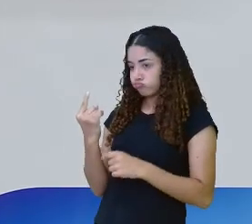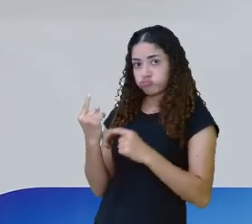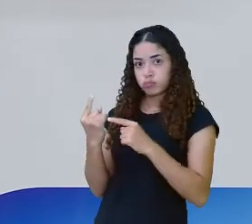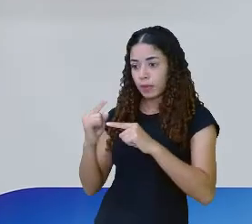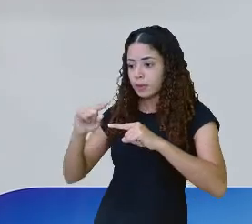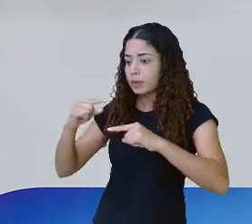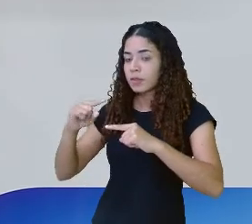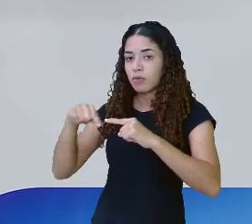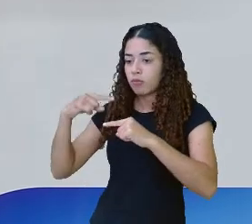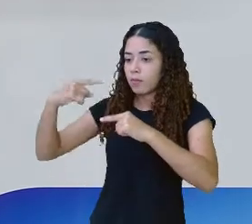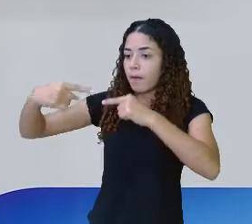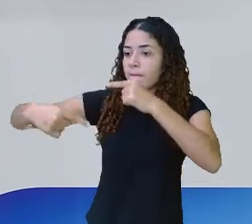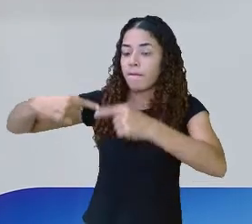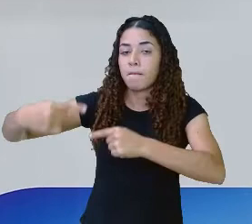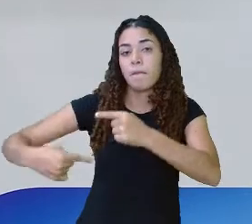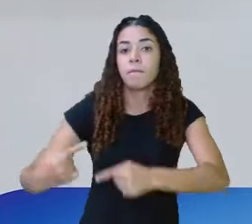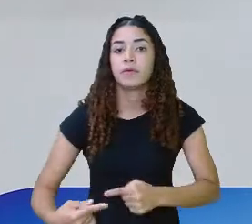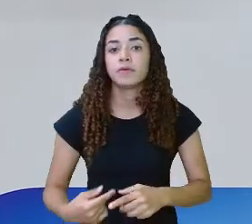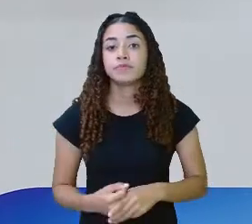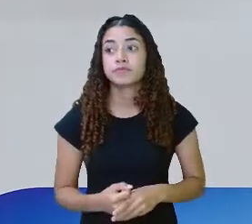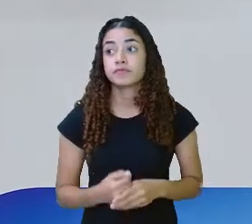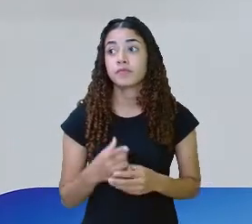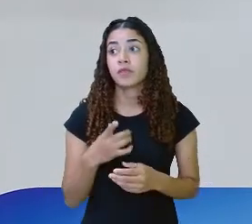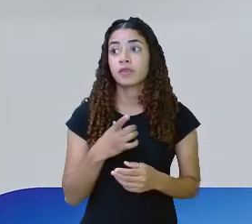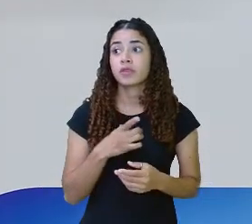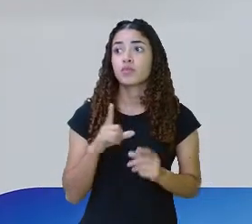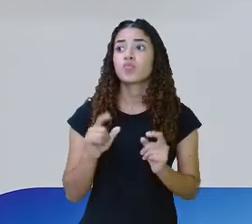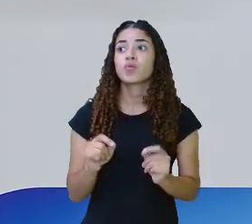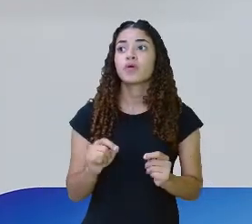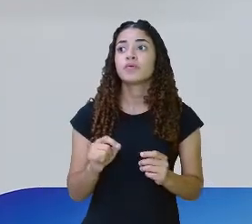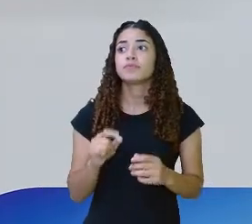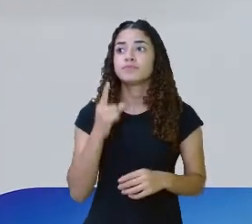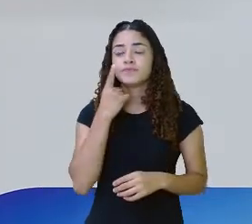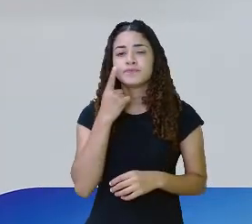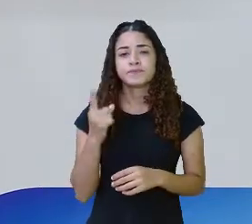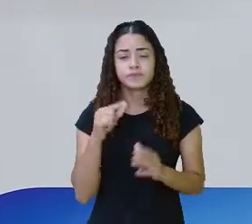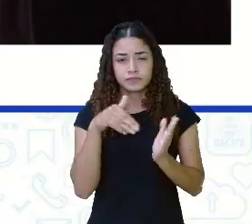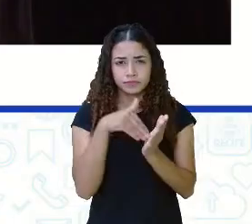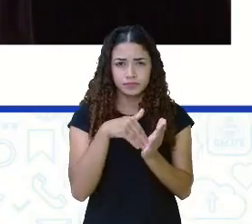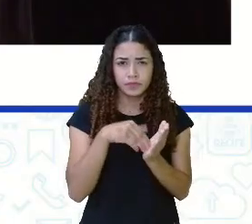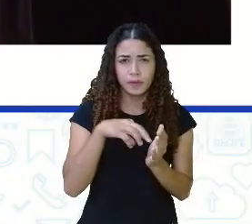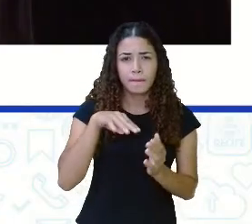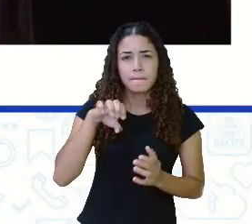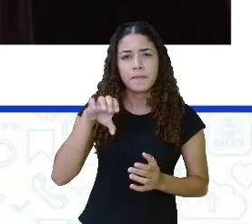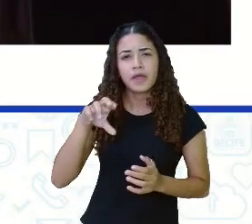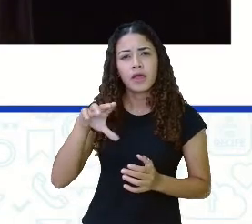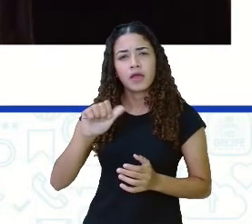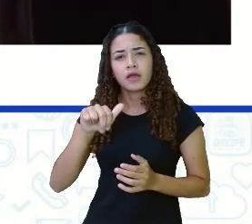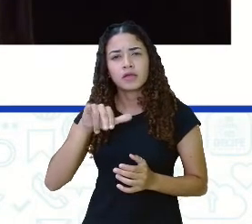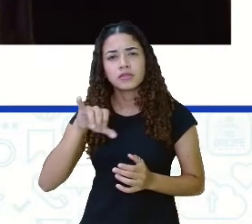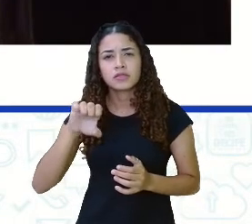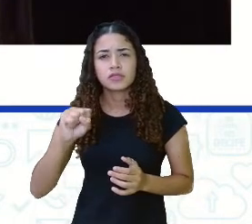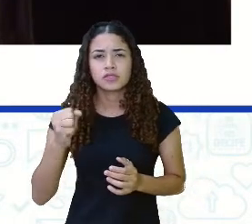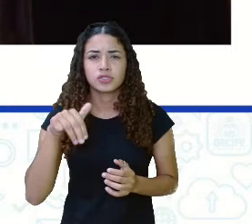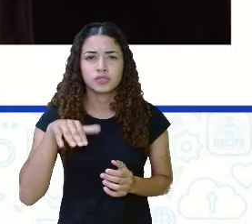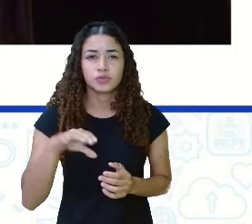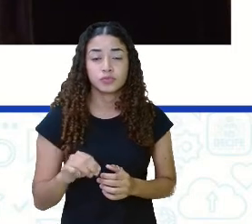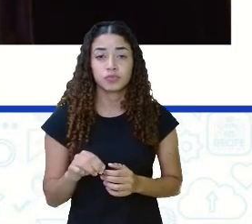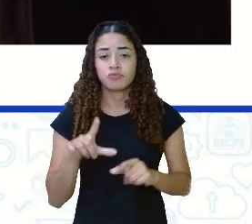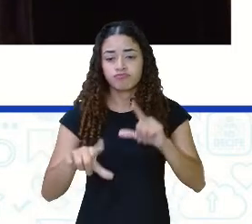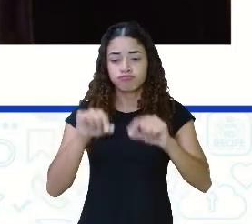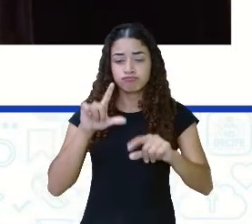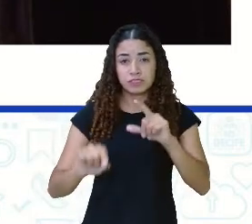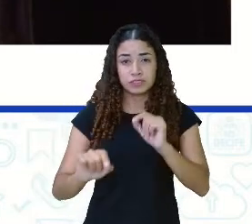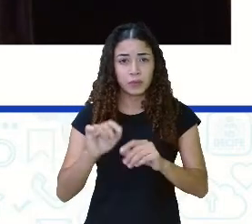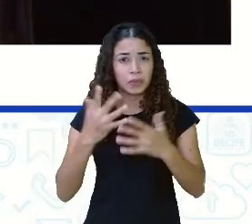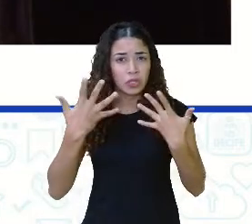também hoje, né? Através de um mecanismo que ele denominou de seleção natural. Então, seleção